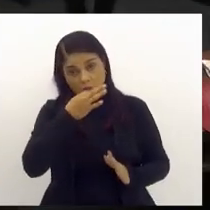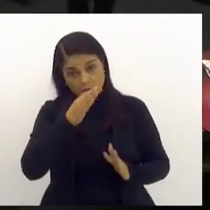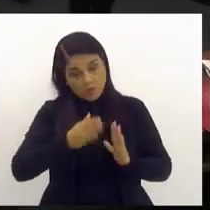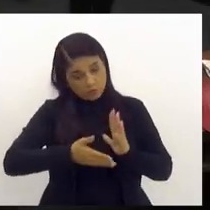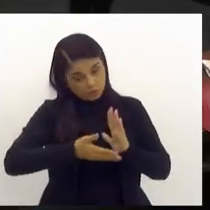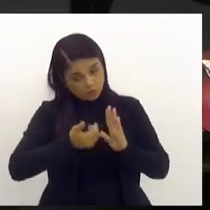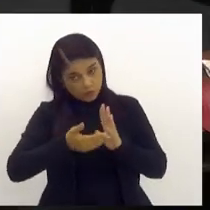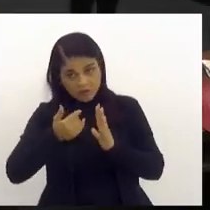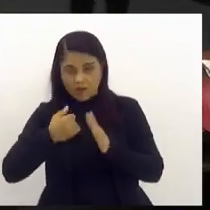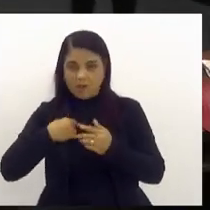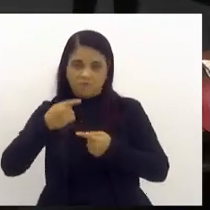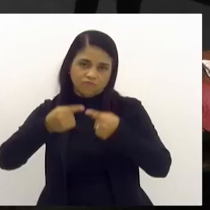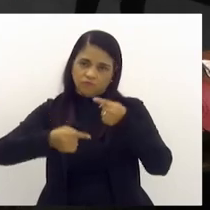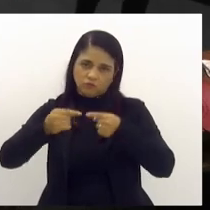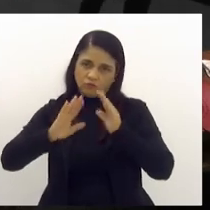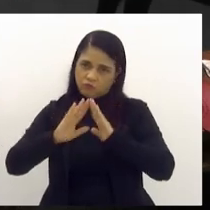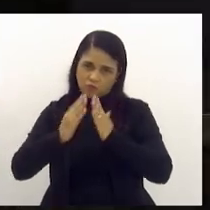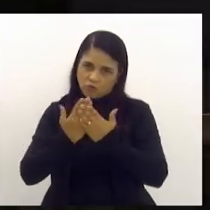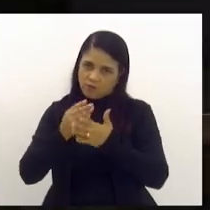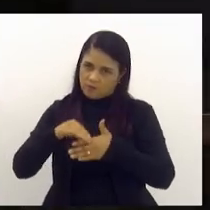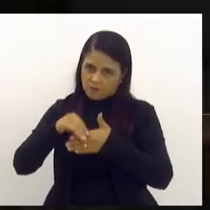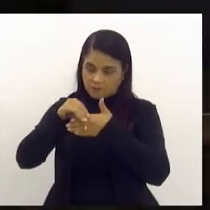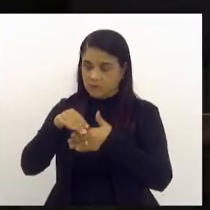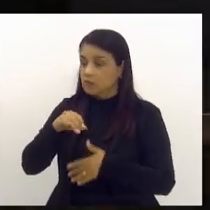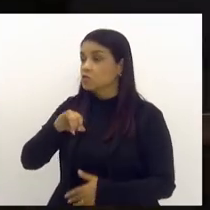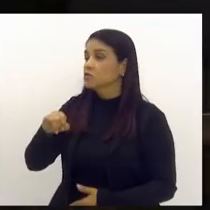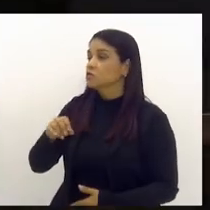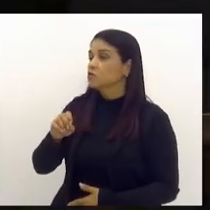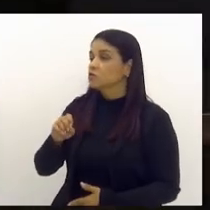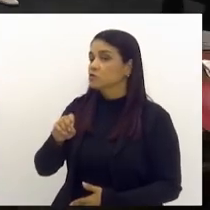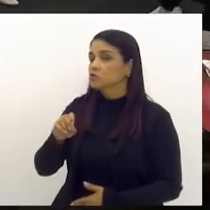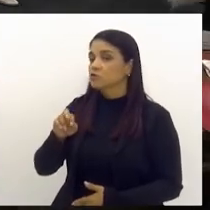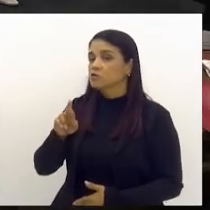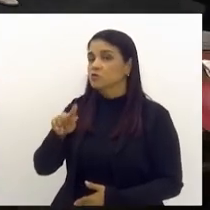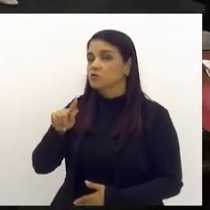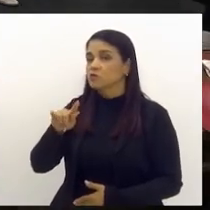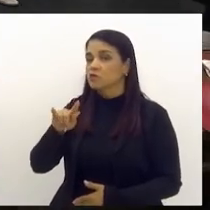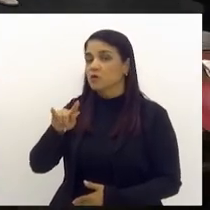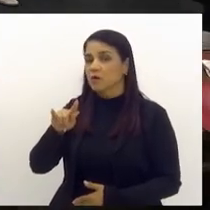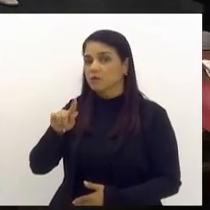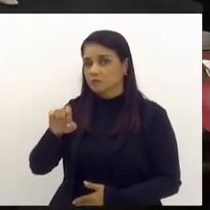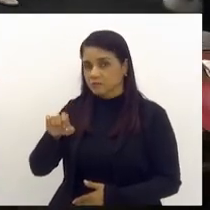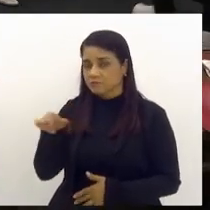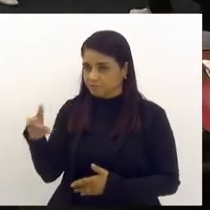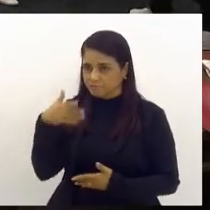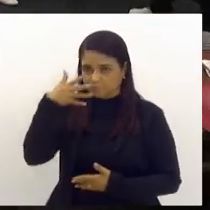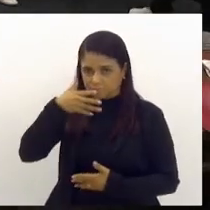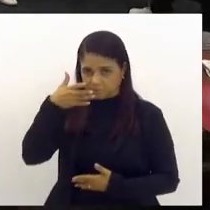discutido no Colégio de Líderes. Perfeito. Jorge, por favor, com a palavra. Presidente.